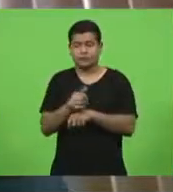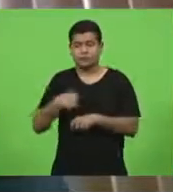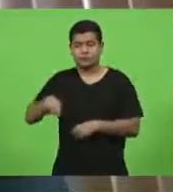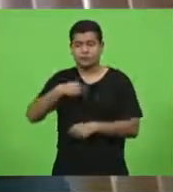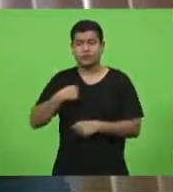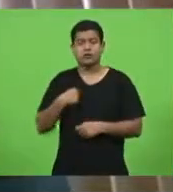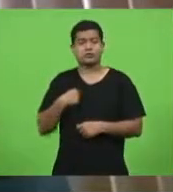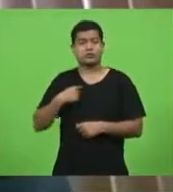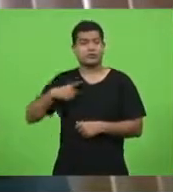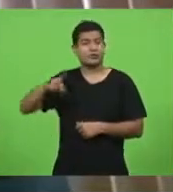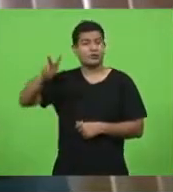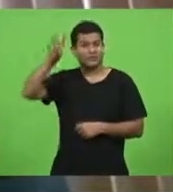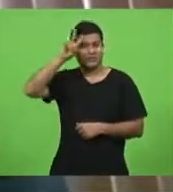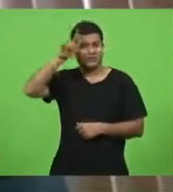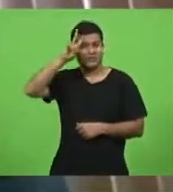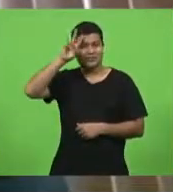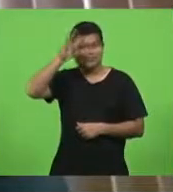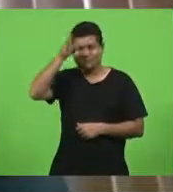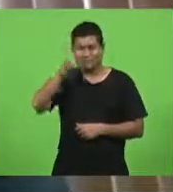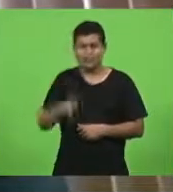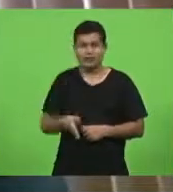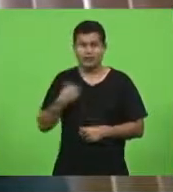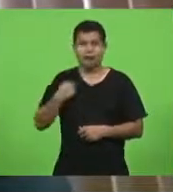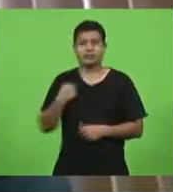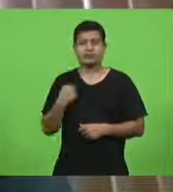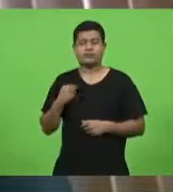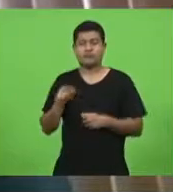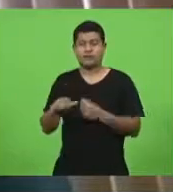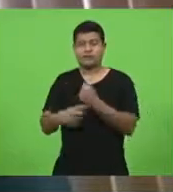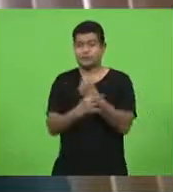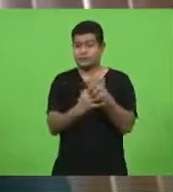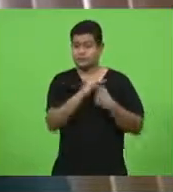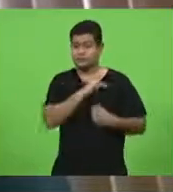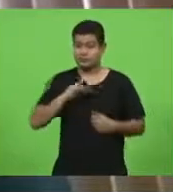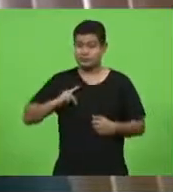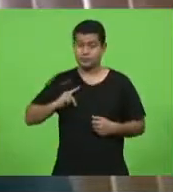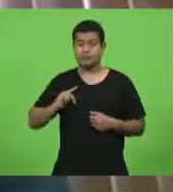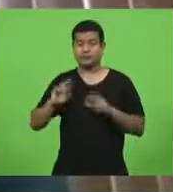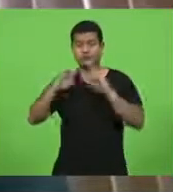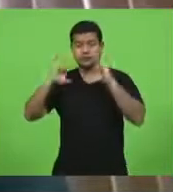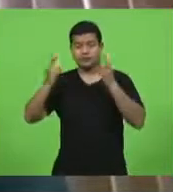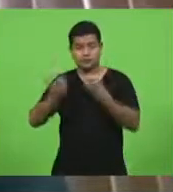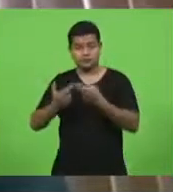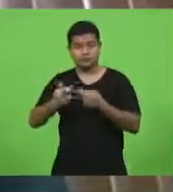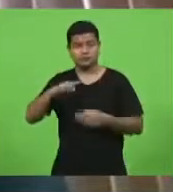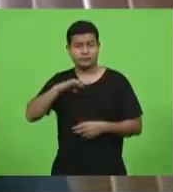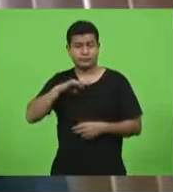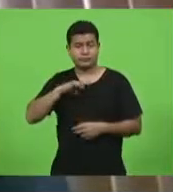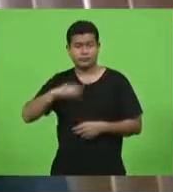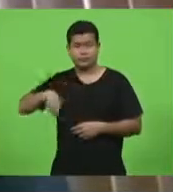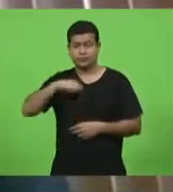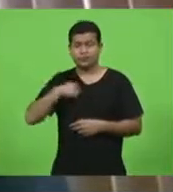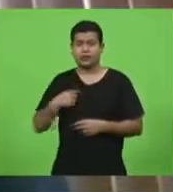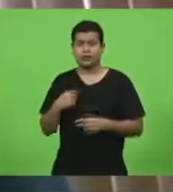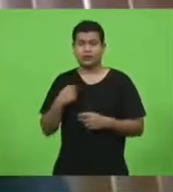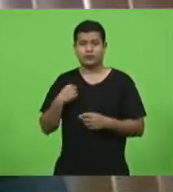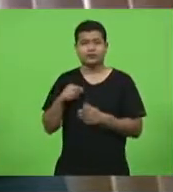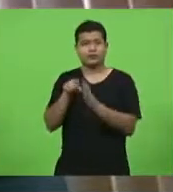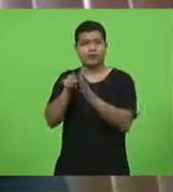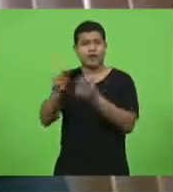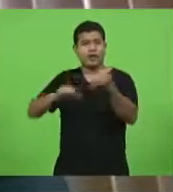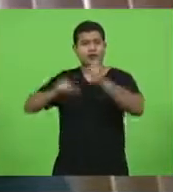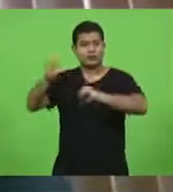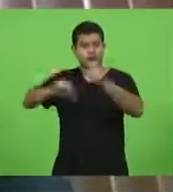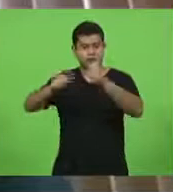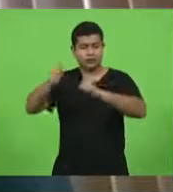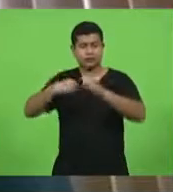segundas-feiras aqui na Secretaria de Segurança Pública, onde observamos todos os índices da segurança